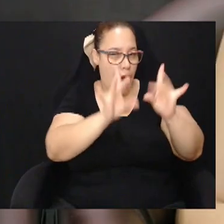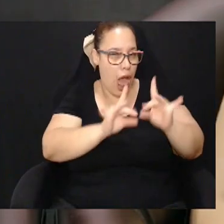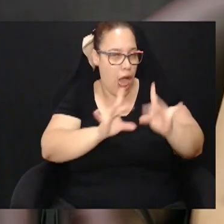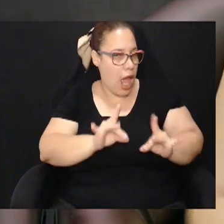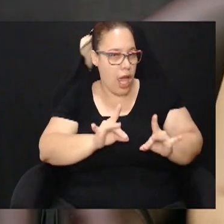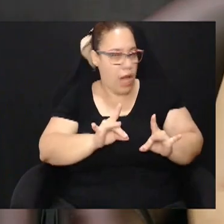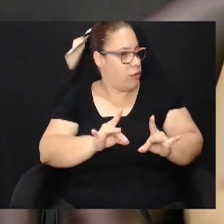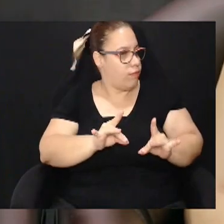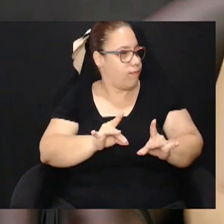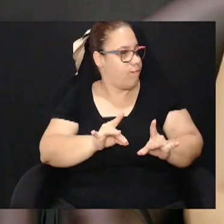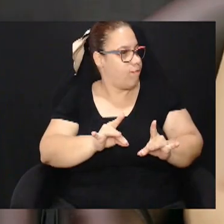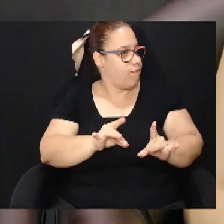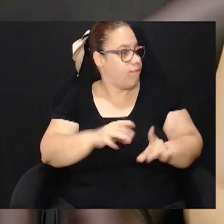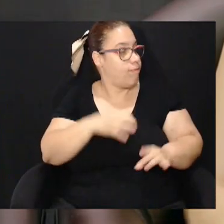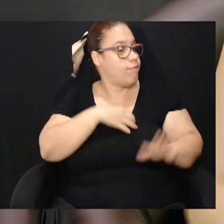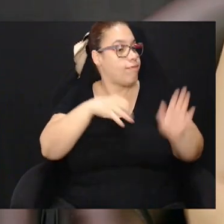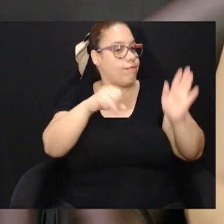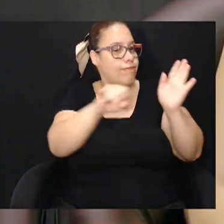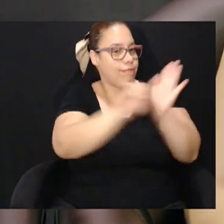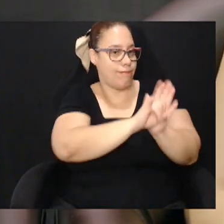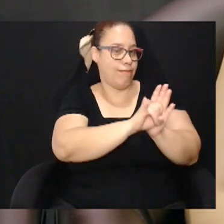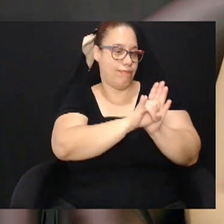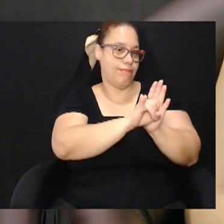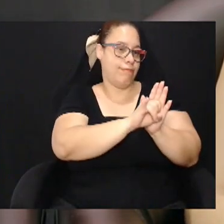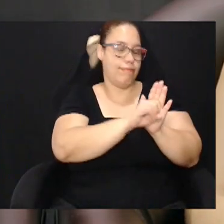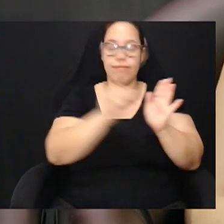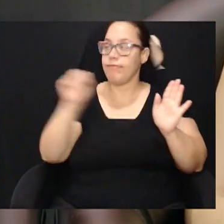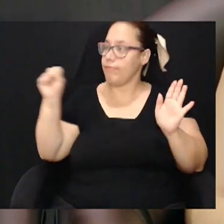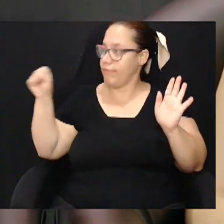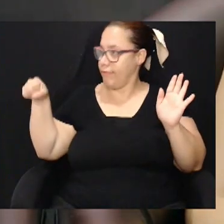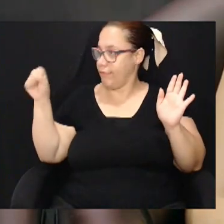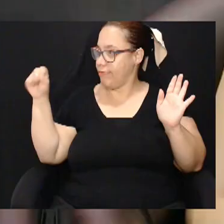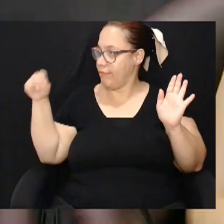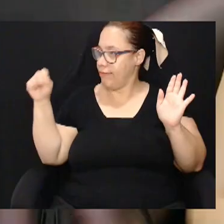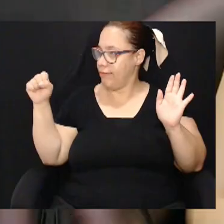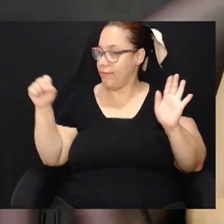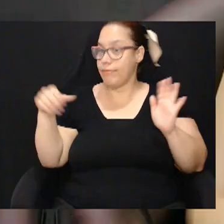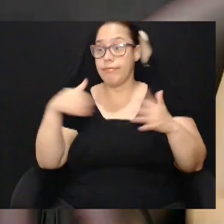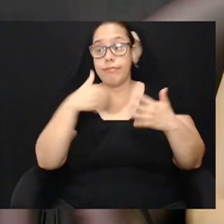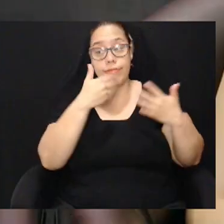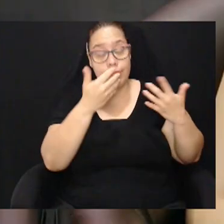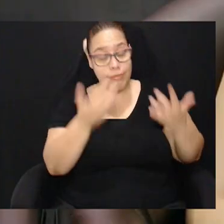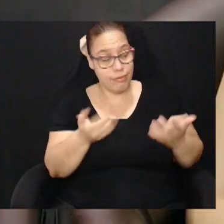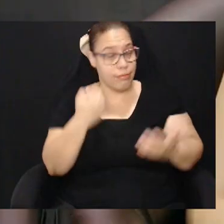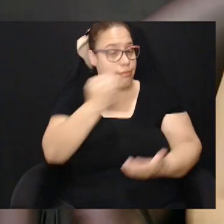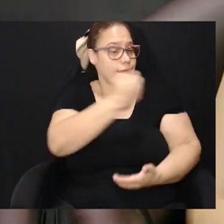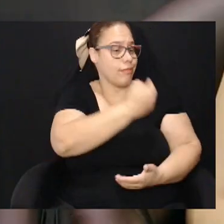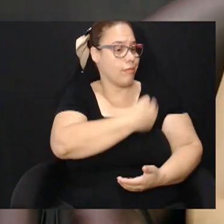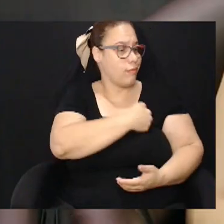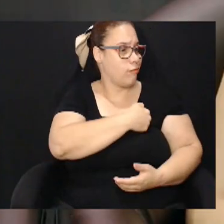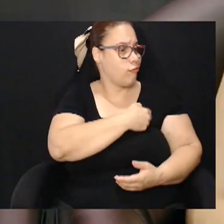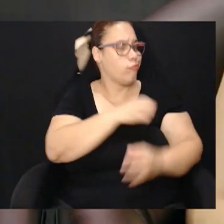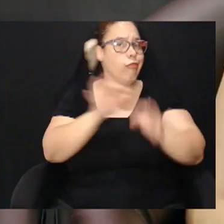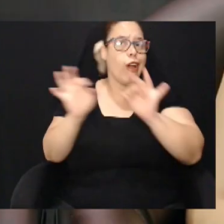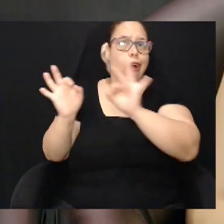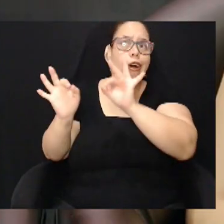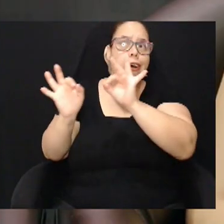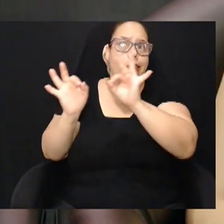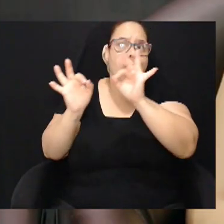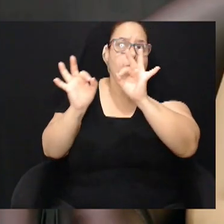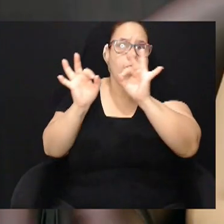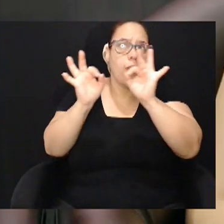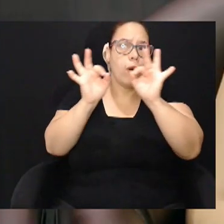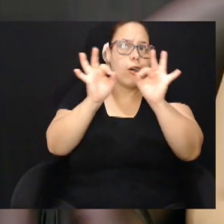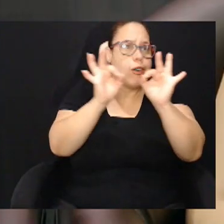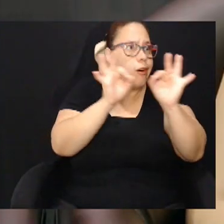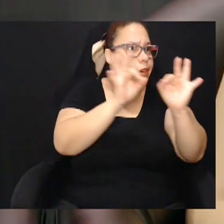gera identificações das pessoas, né? Então, nós, espectadores, a gente identifica